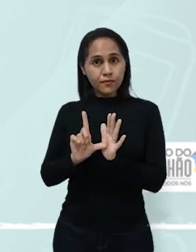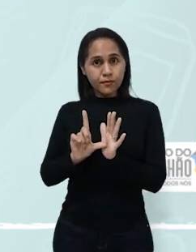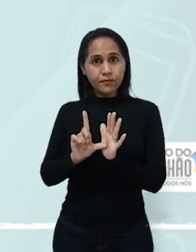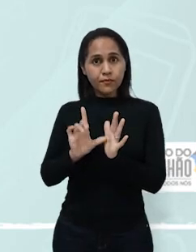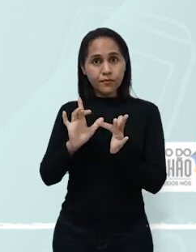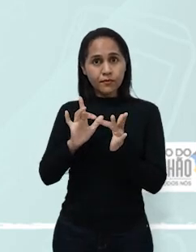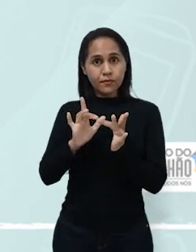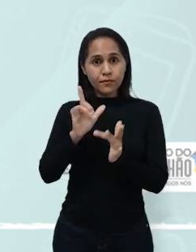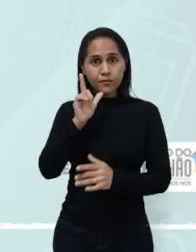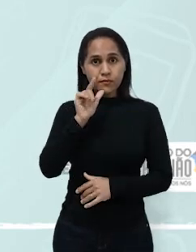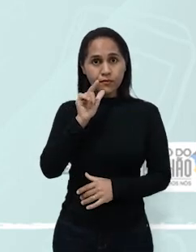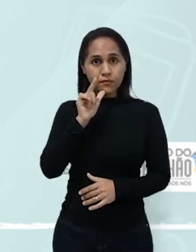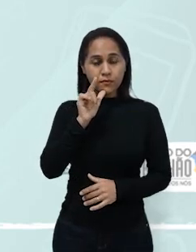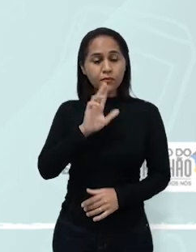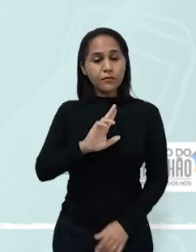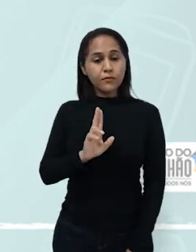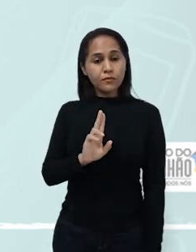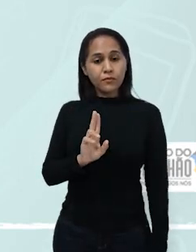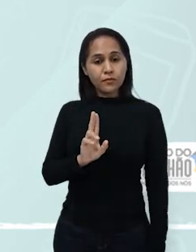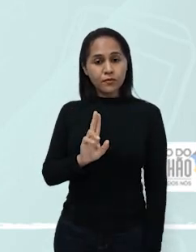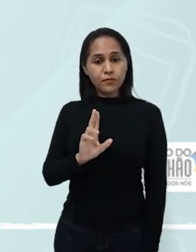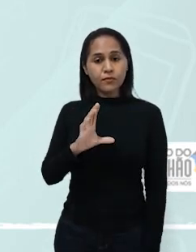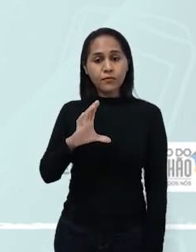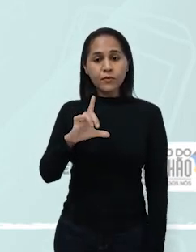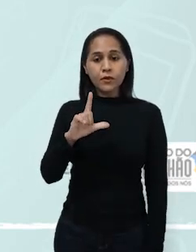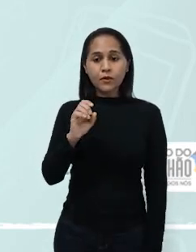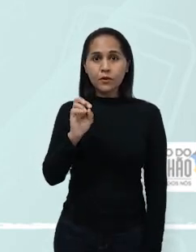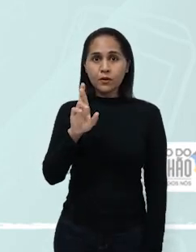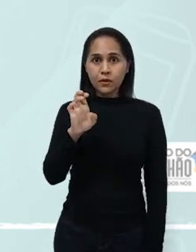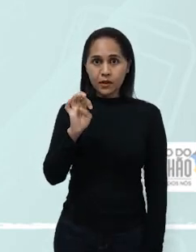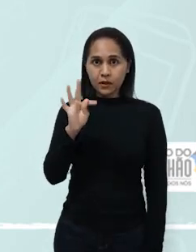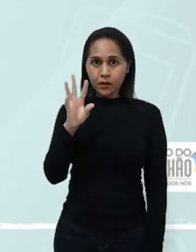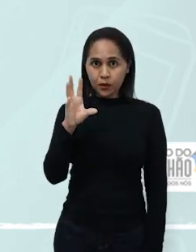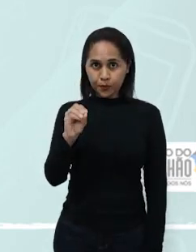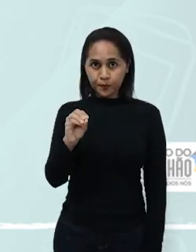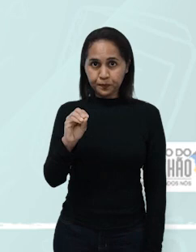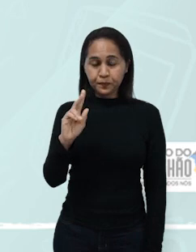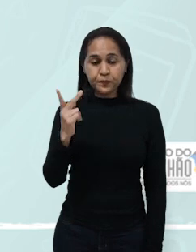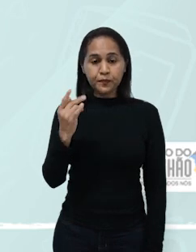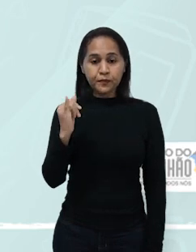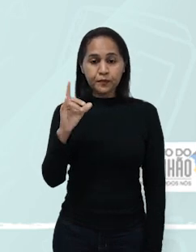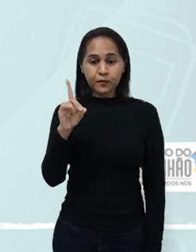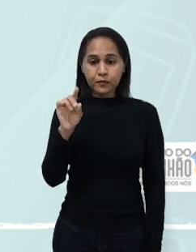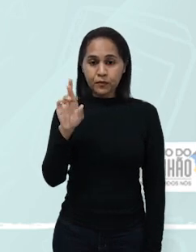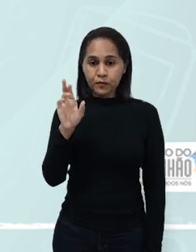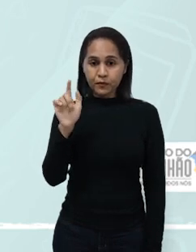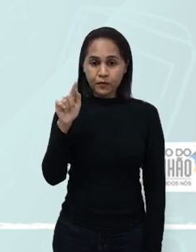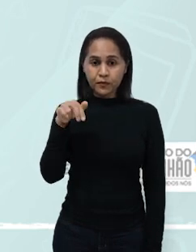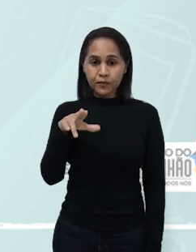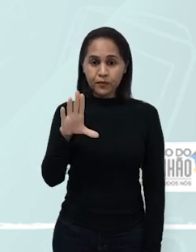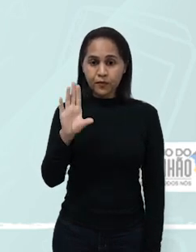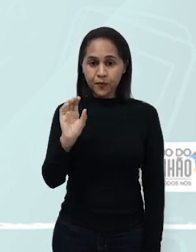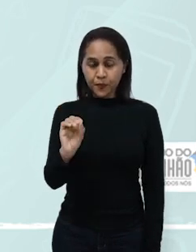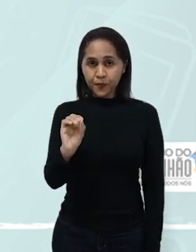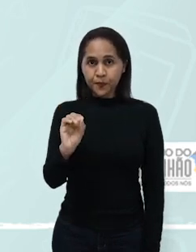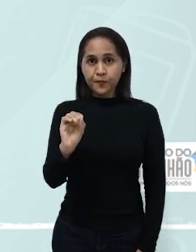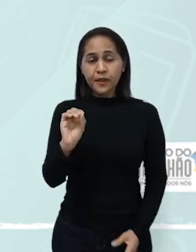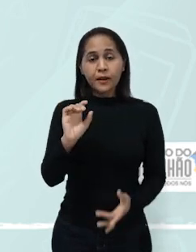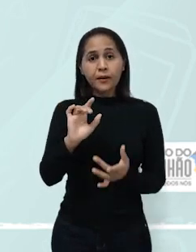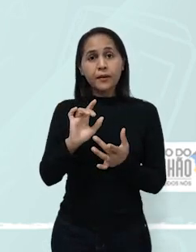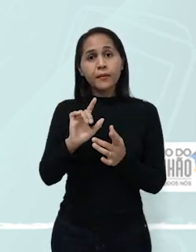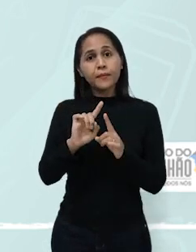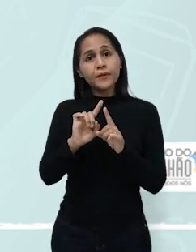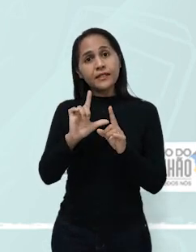água, ele é chamado de cloreto de hidrogênio. Só que, quando a gente dissolve em água, a água vai